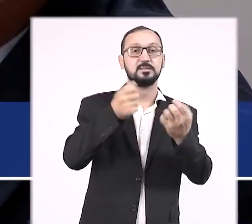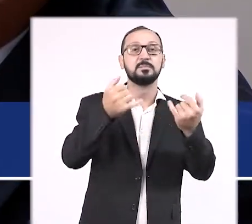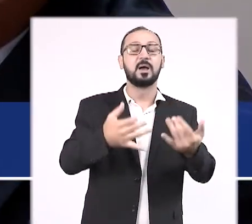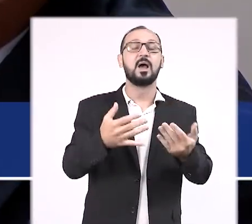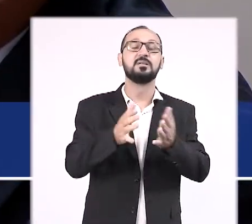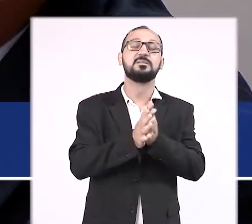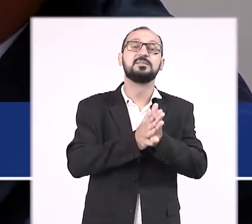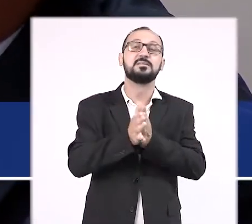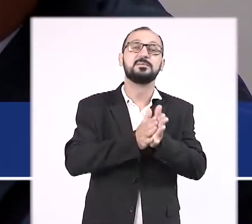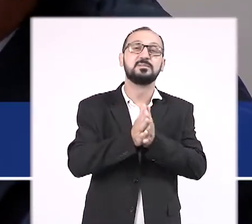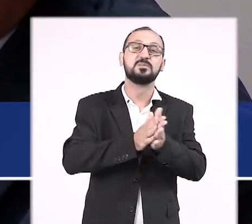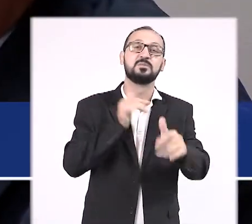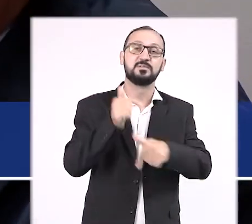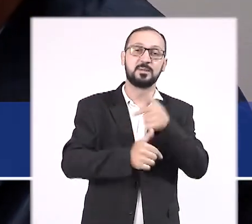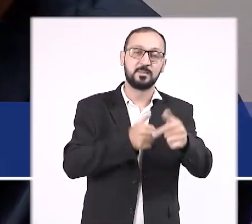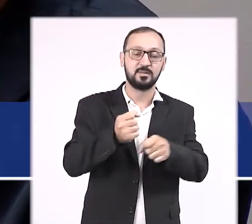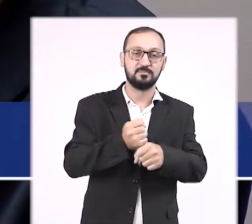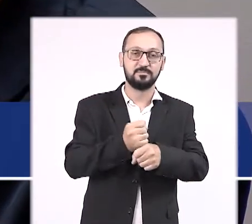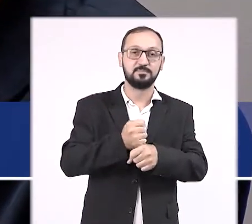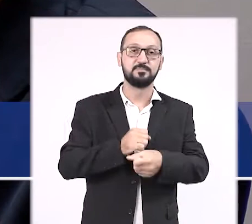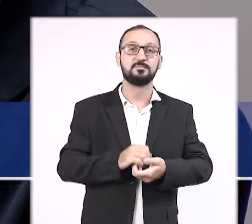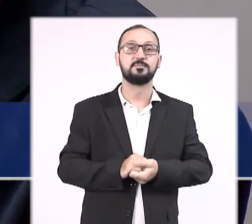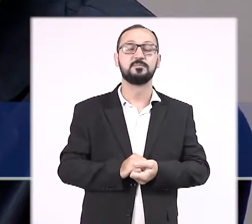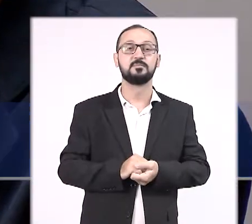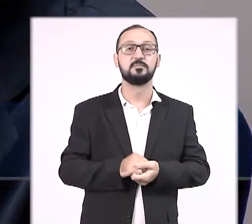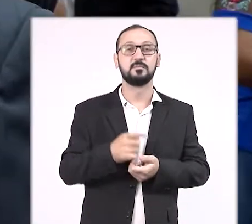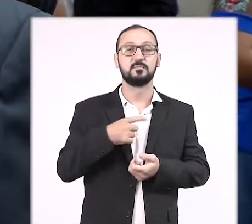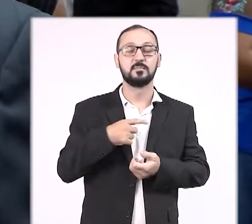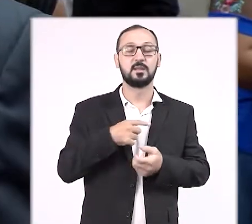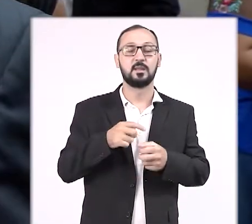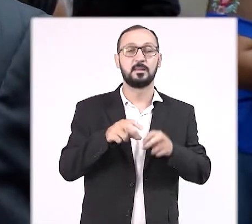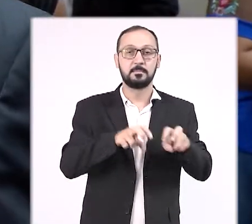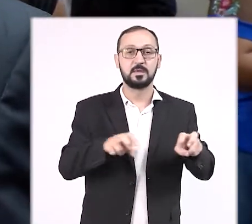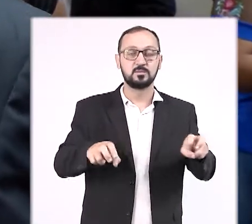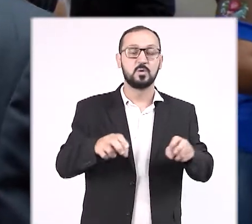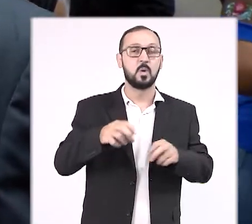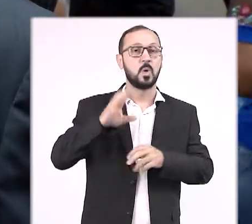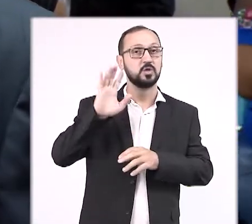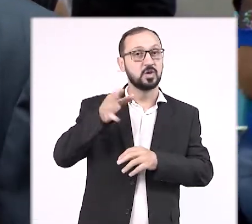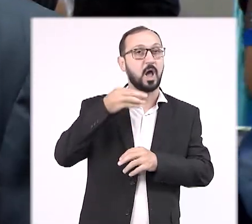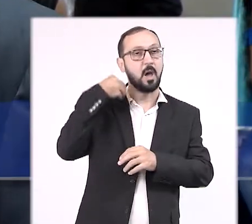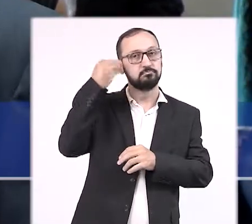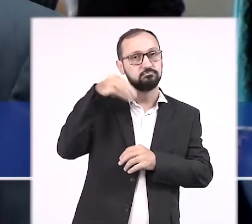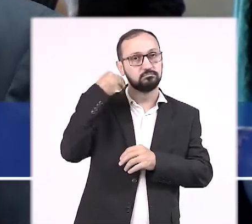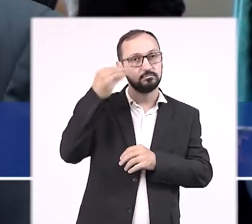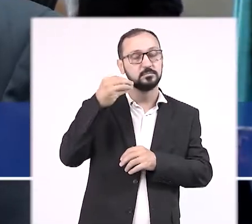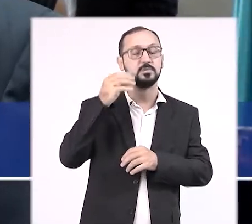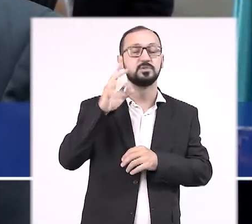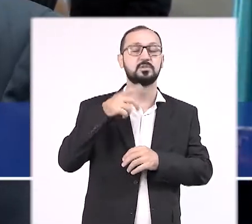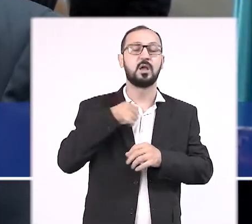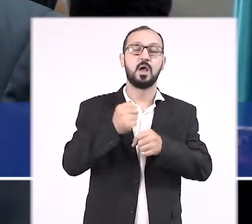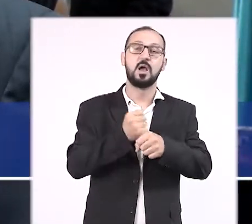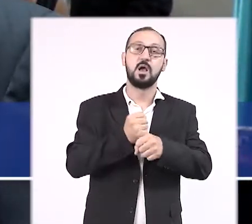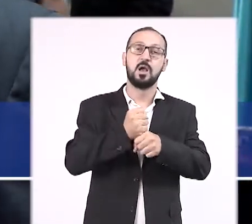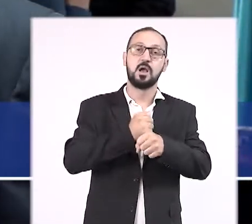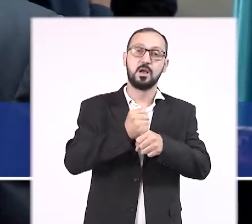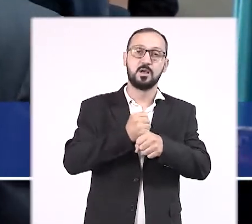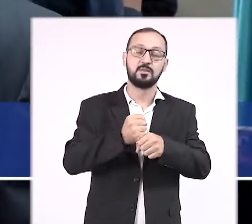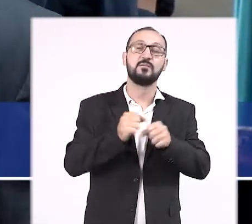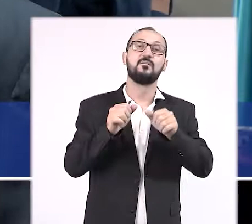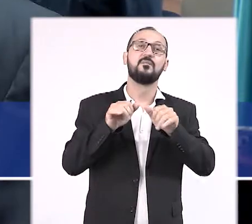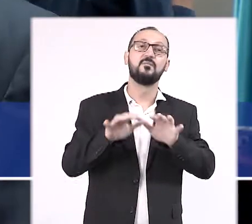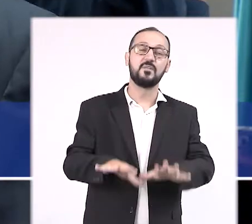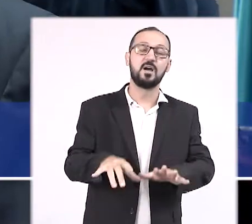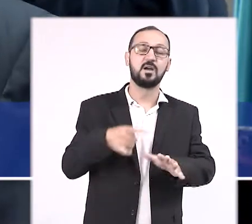Eles falaram das expectativas de trabalho para este ano. É uma composição de pessoas experientes que já estão na casa,